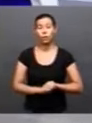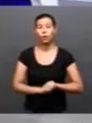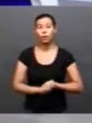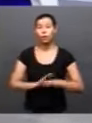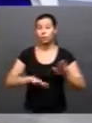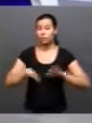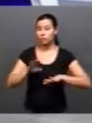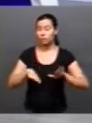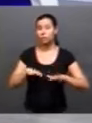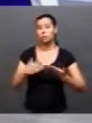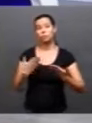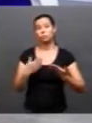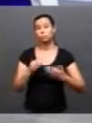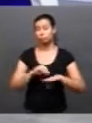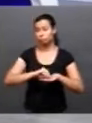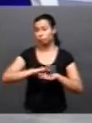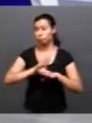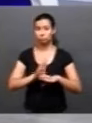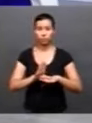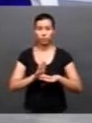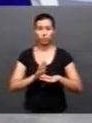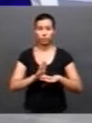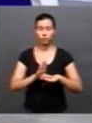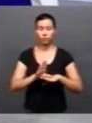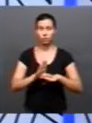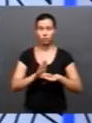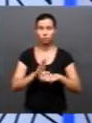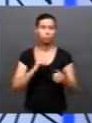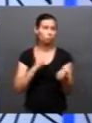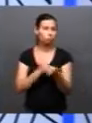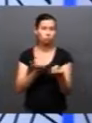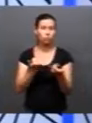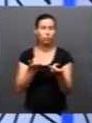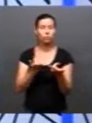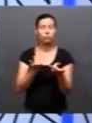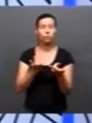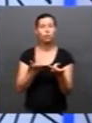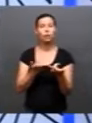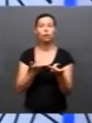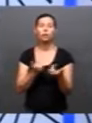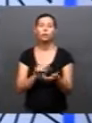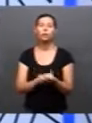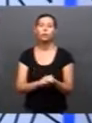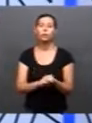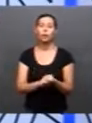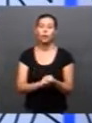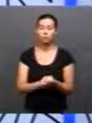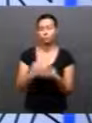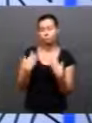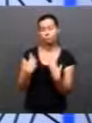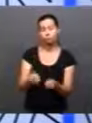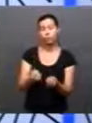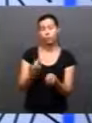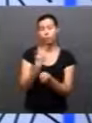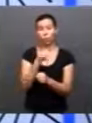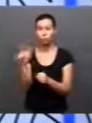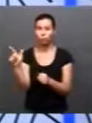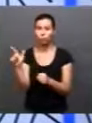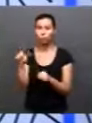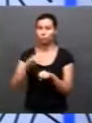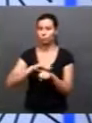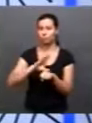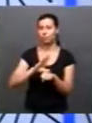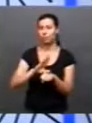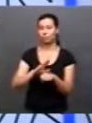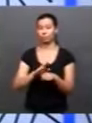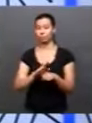que esse conhecimento, realmente, aquele que está mais próximo da sua realidade, você o recebe bem. Outras questões, não. Você não tem nem